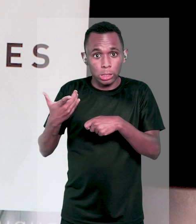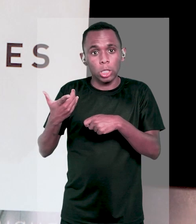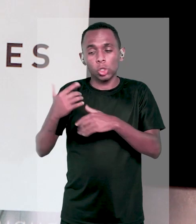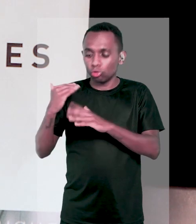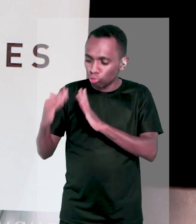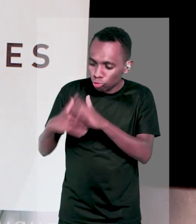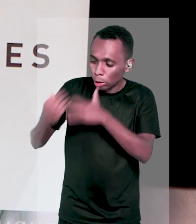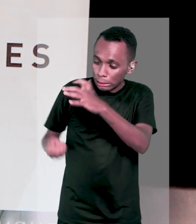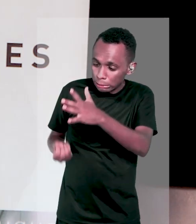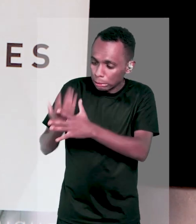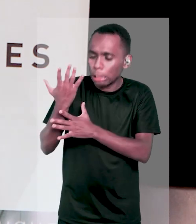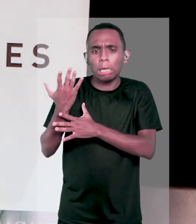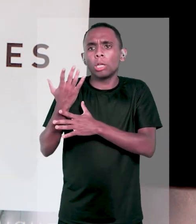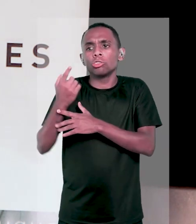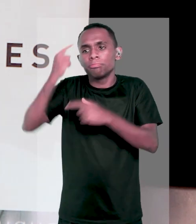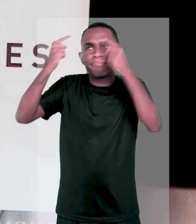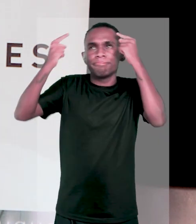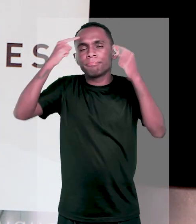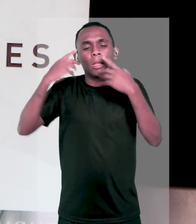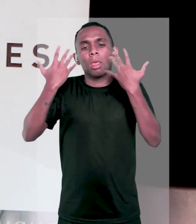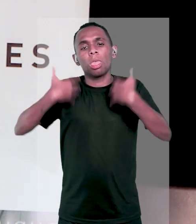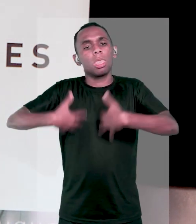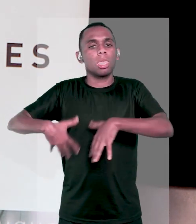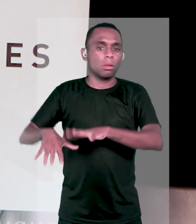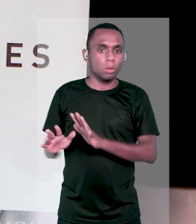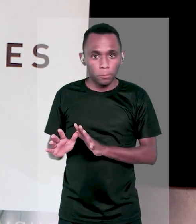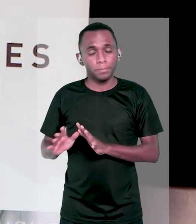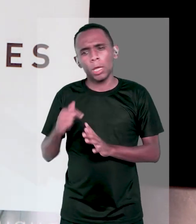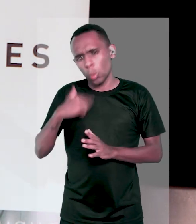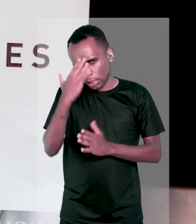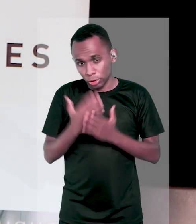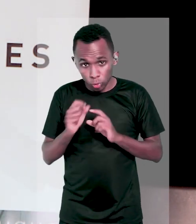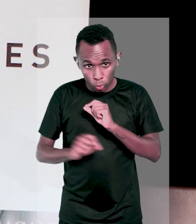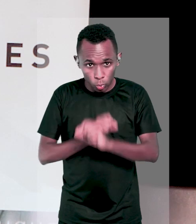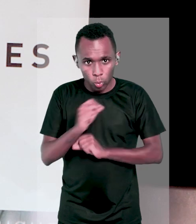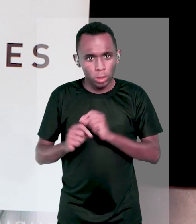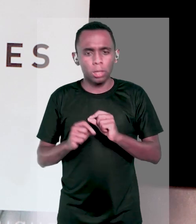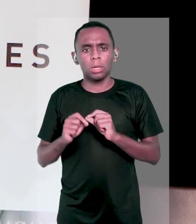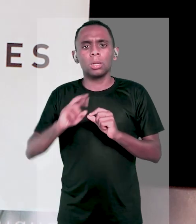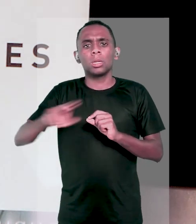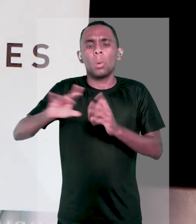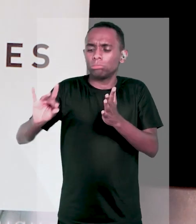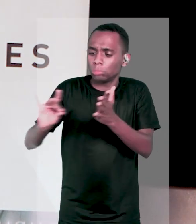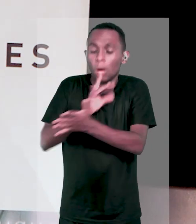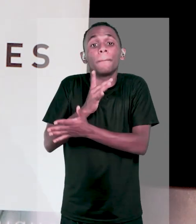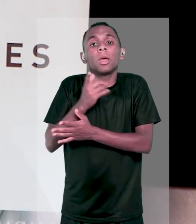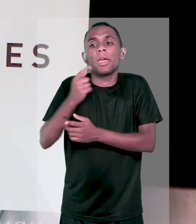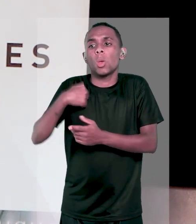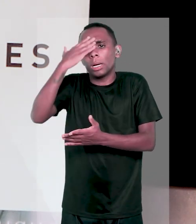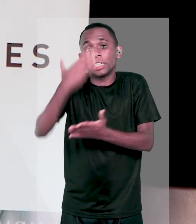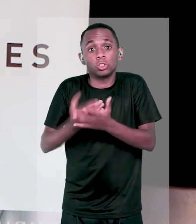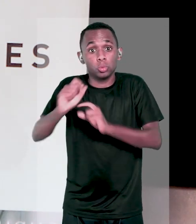que fecundam o espírito fecundação que o Valéry atribui ao artista criador numa objetividade